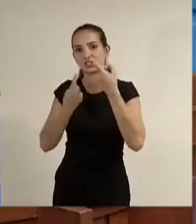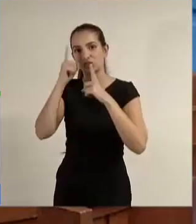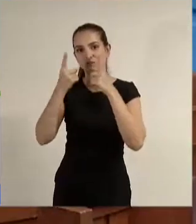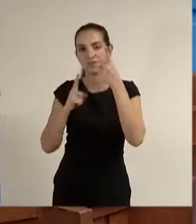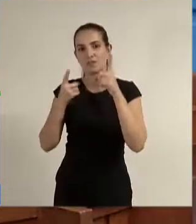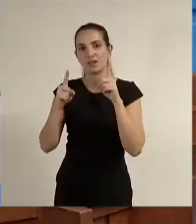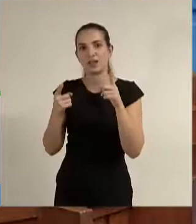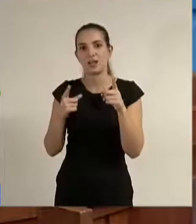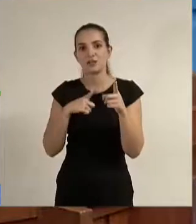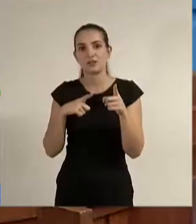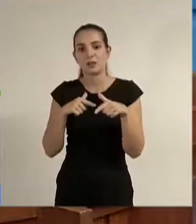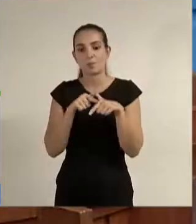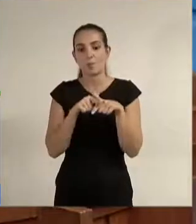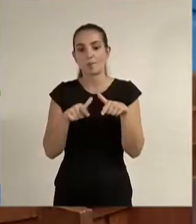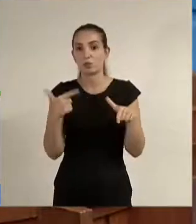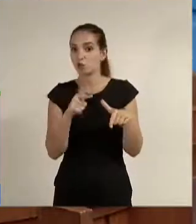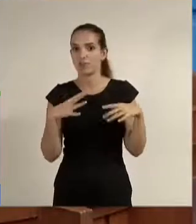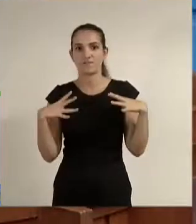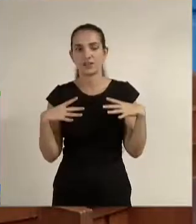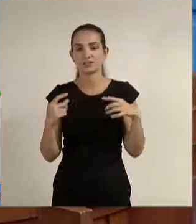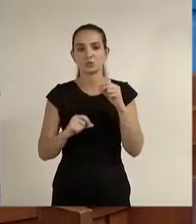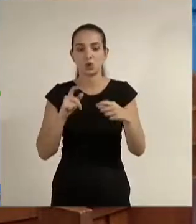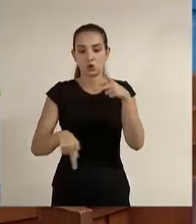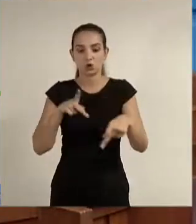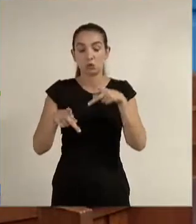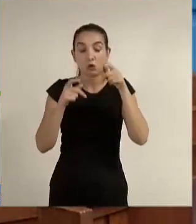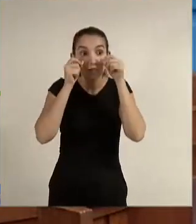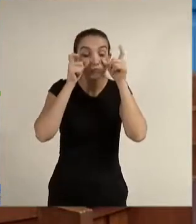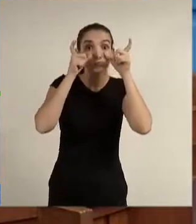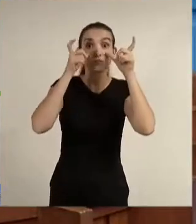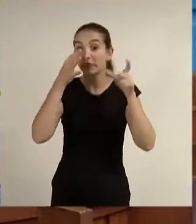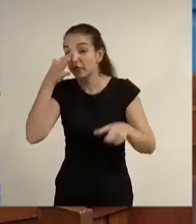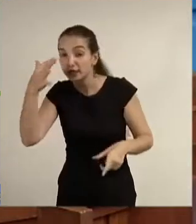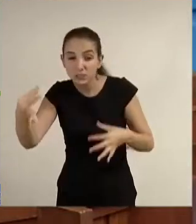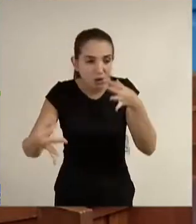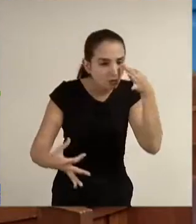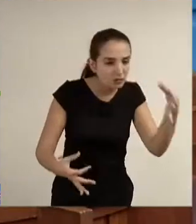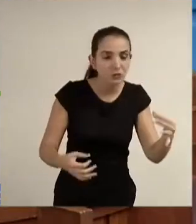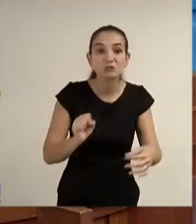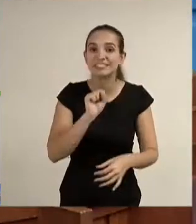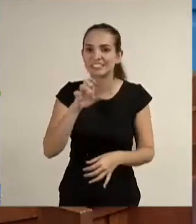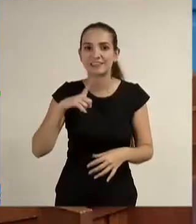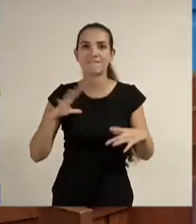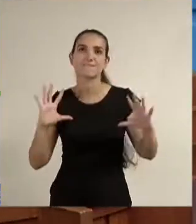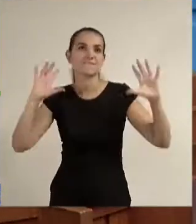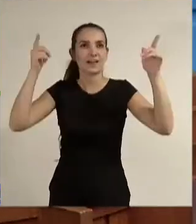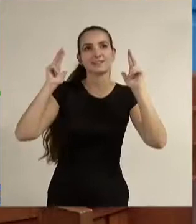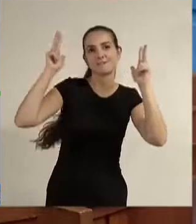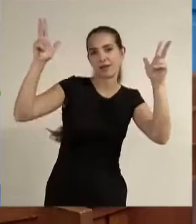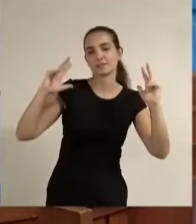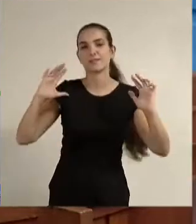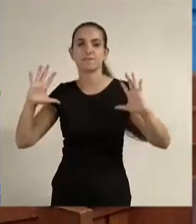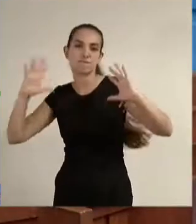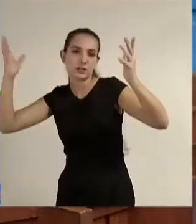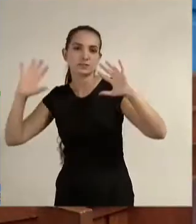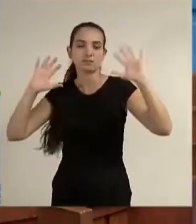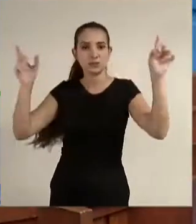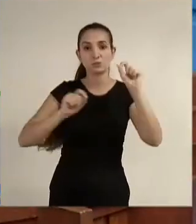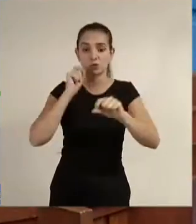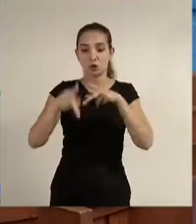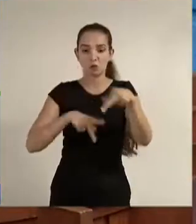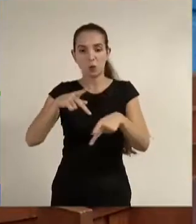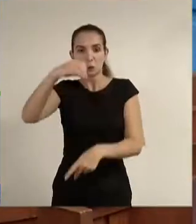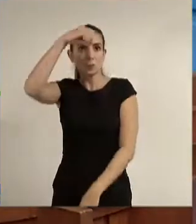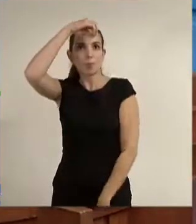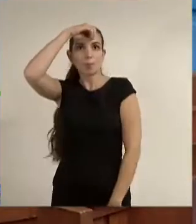enfiar pacote de maldades nas pessoas, né? Que são os altos tributos sem contrapartida, porque quando você vê o seu imposto sendo